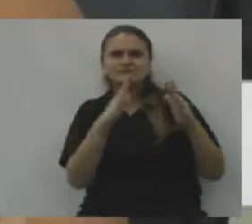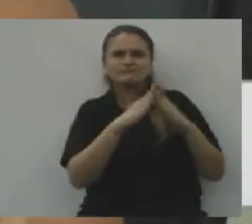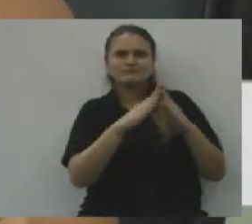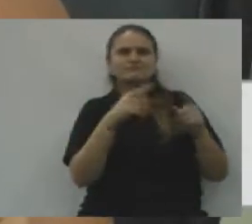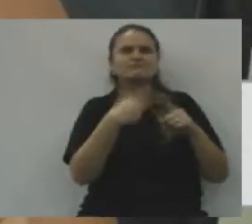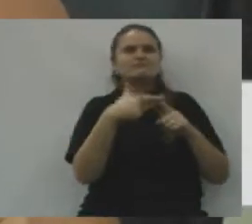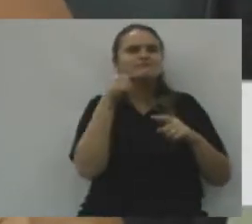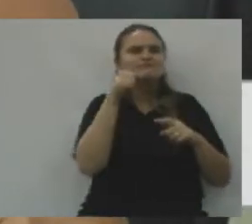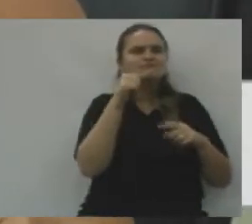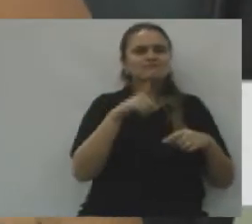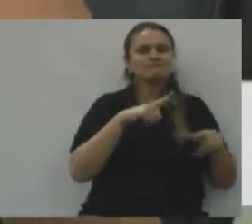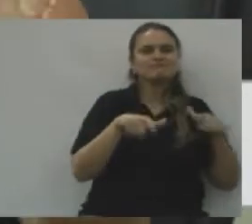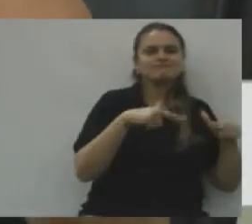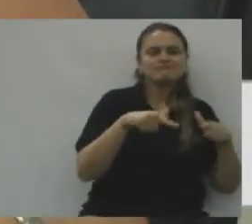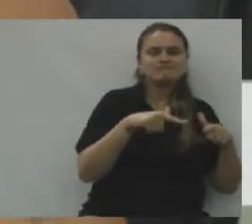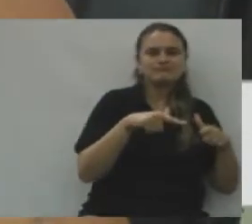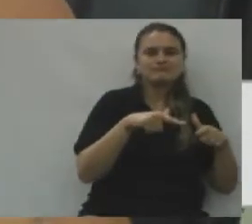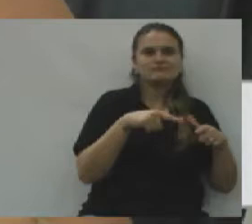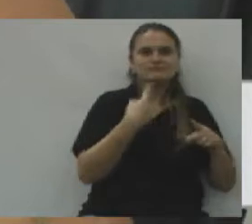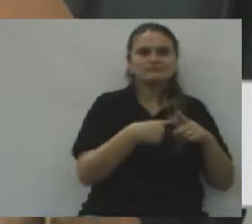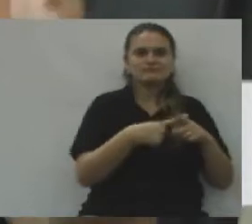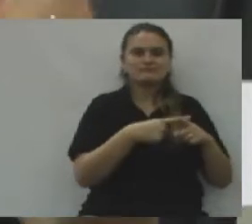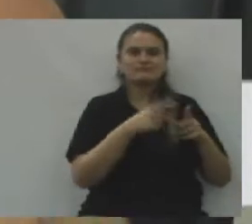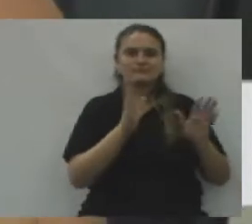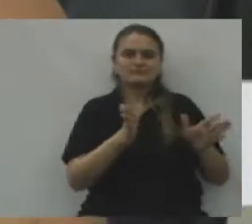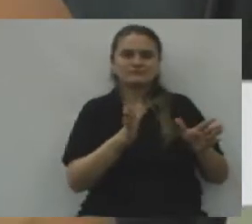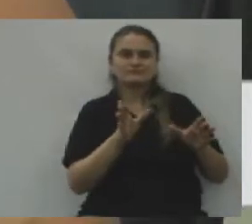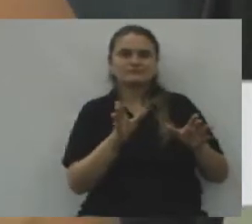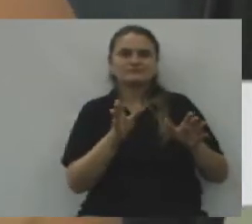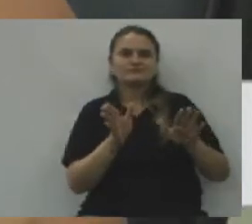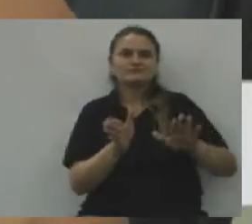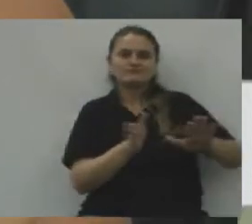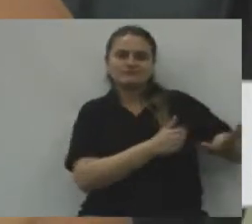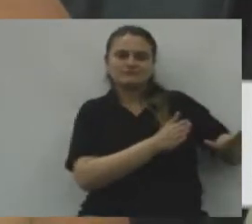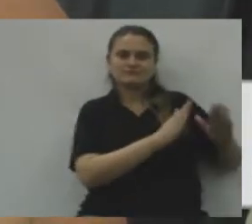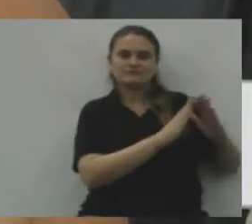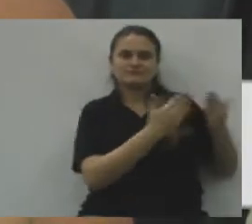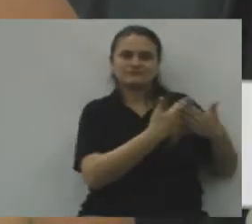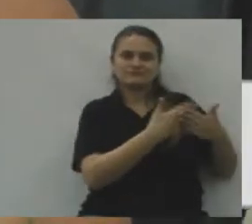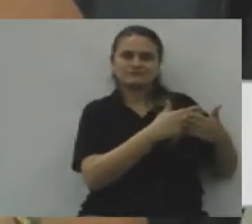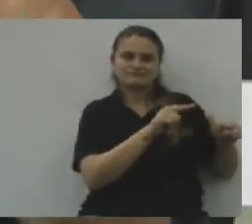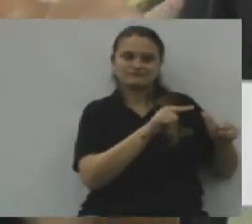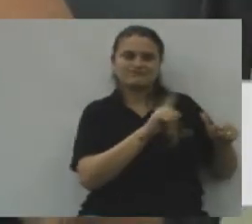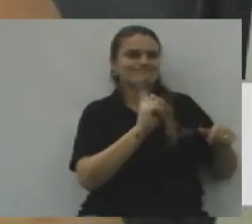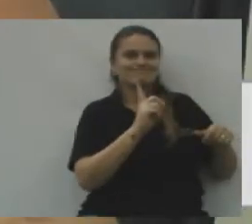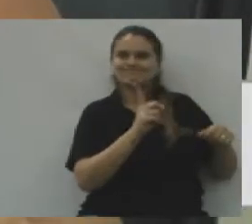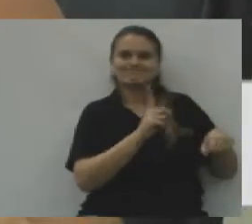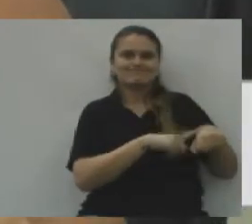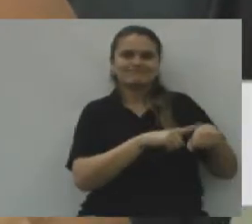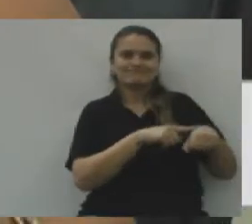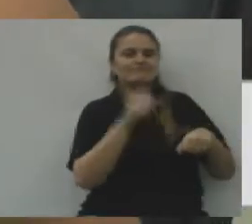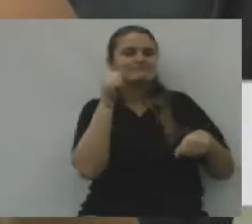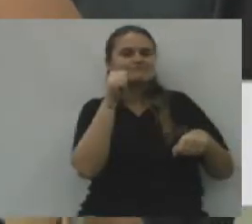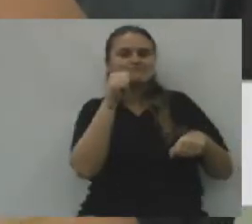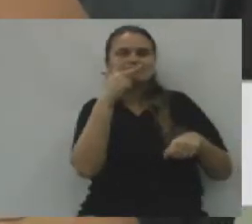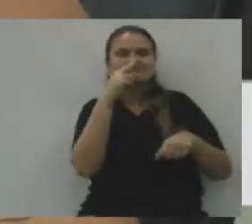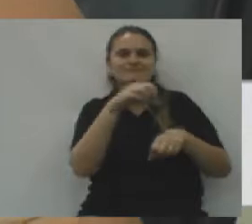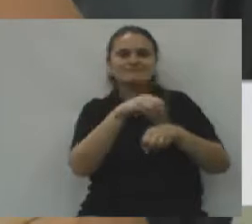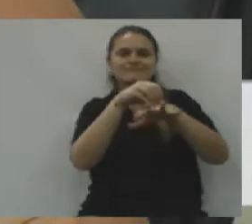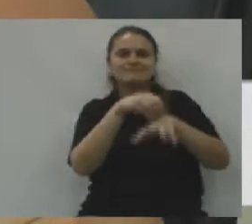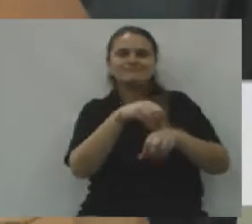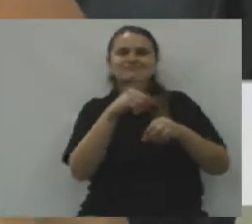vocês acabou quando vocês deixaram a escola de vocês como educadoras, mas a gente sabe que não, que mulher é tipo povo. A gente